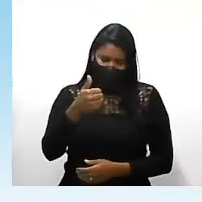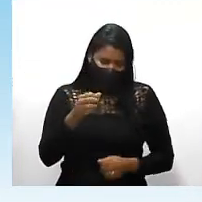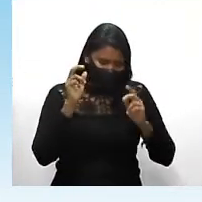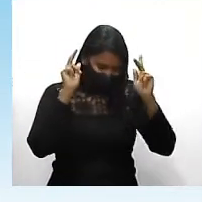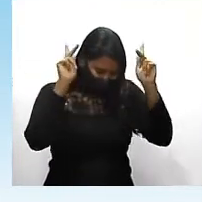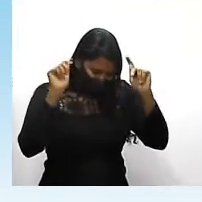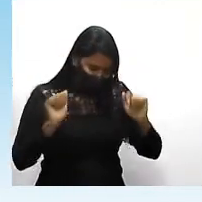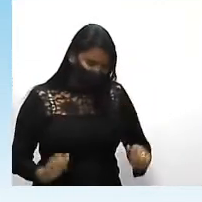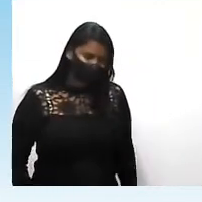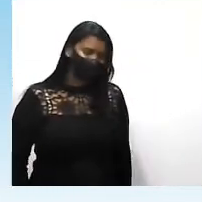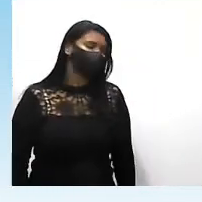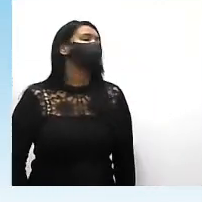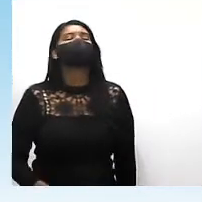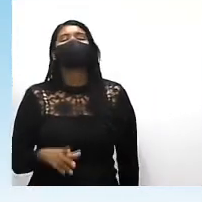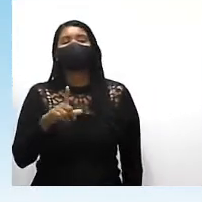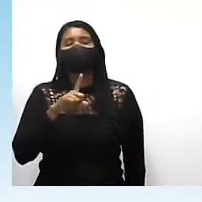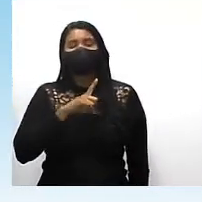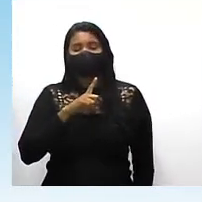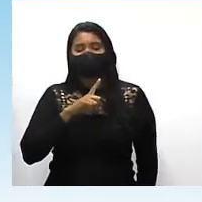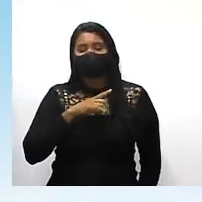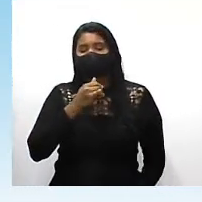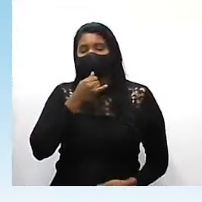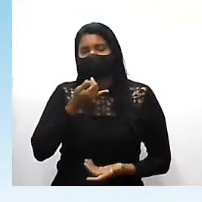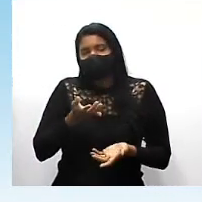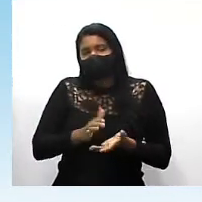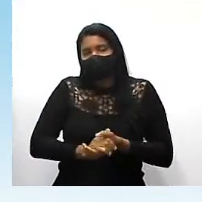ok. Nós temos ali